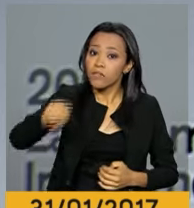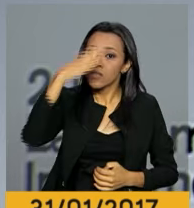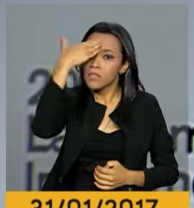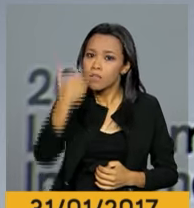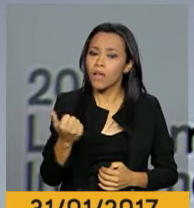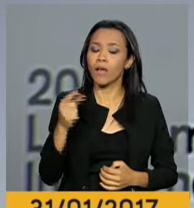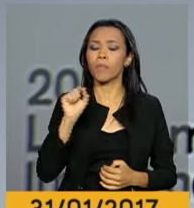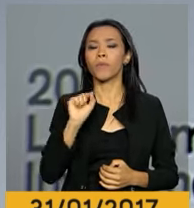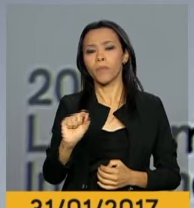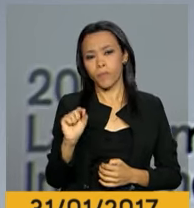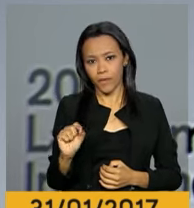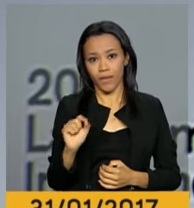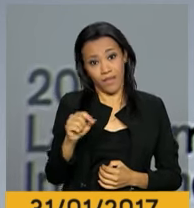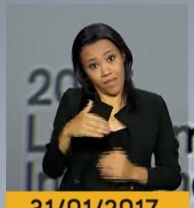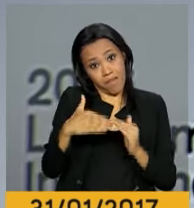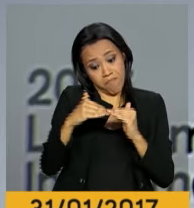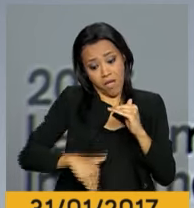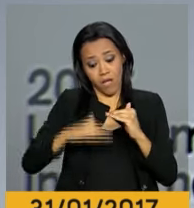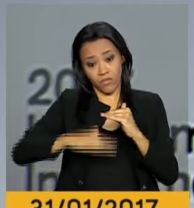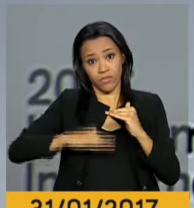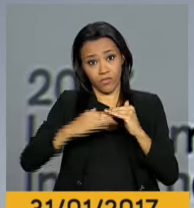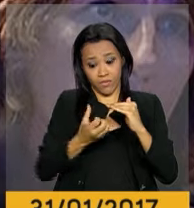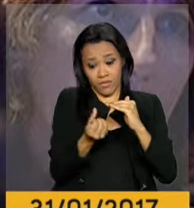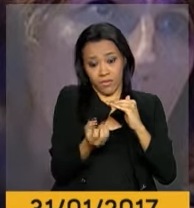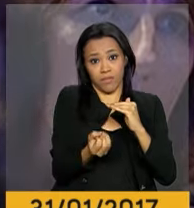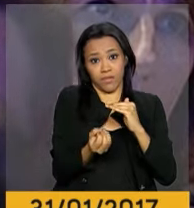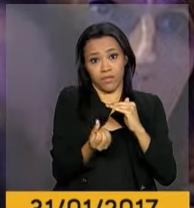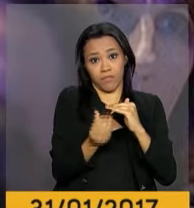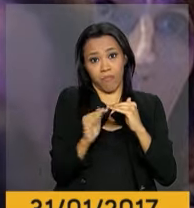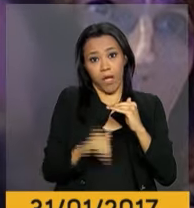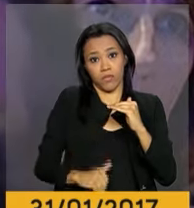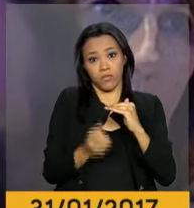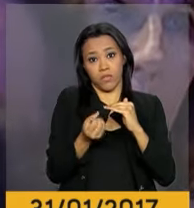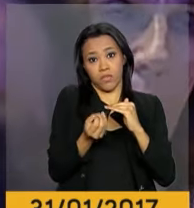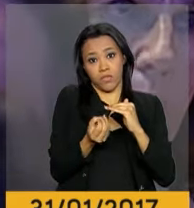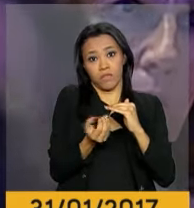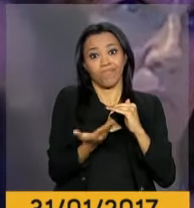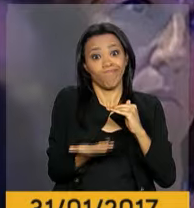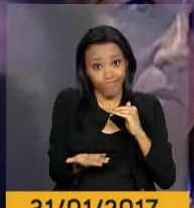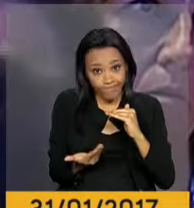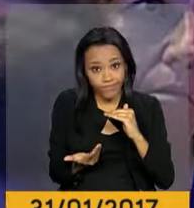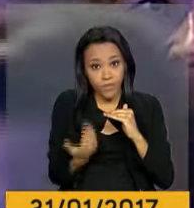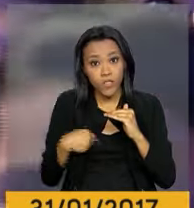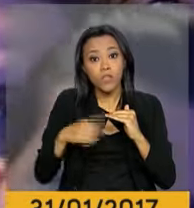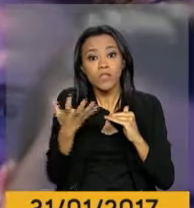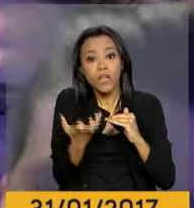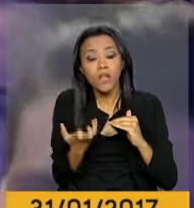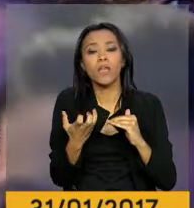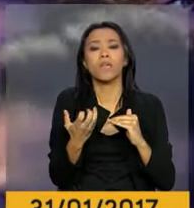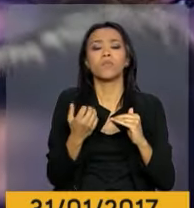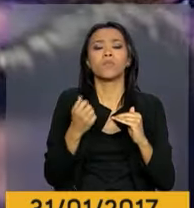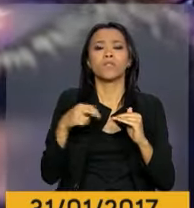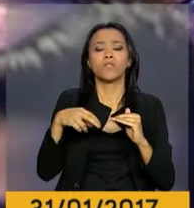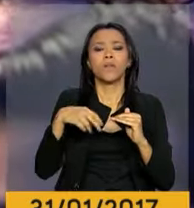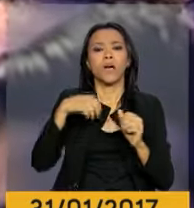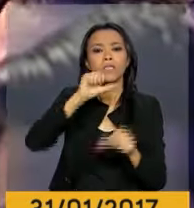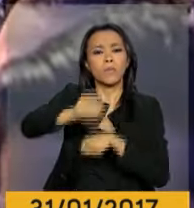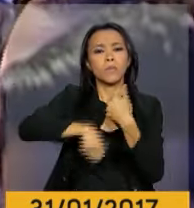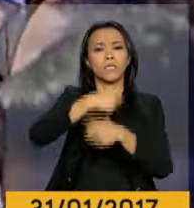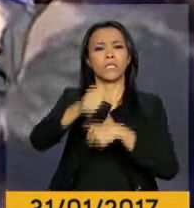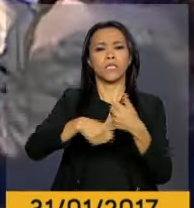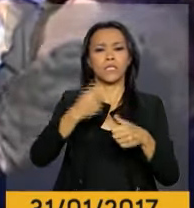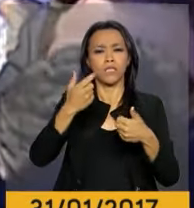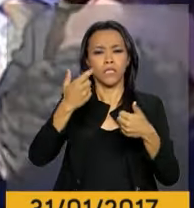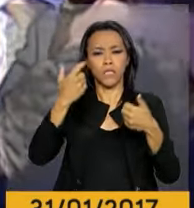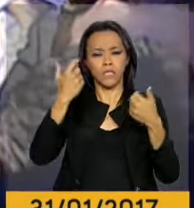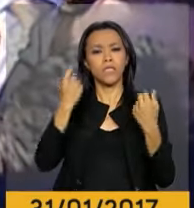é relativamente eh baixa muito abaixo de 60 anos eh e o que nós queremos é uma reforma que privilegie a Equidade